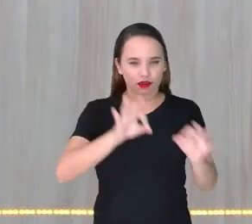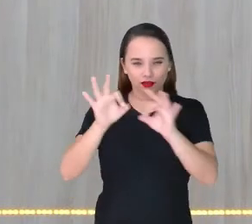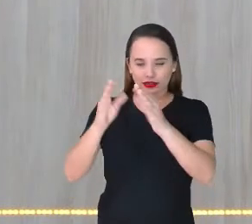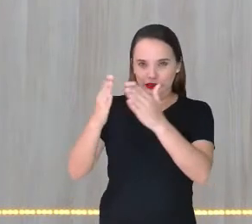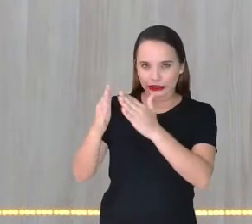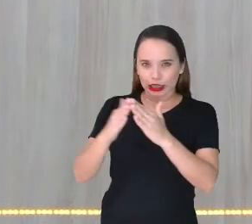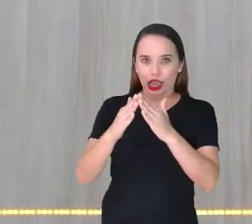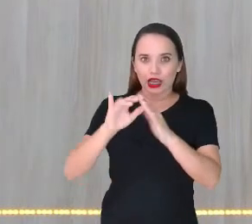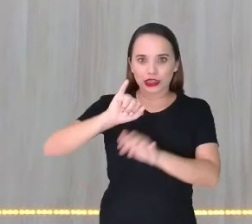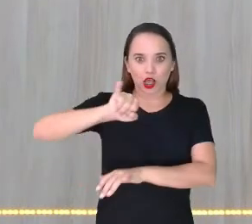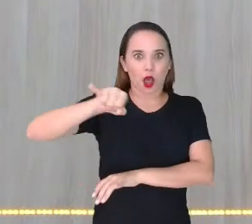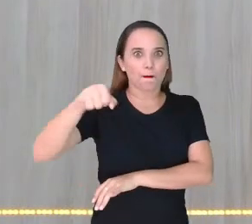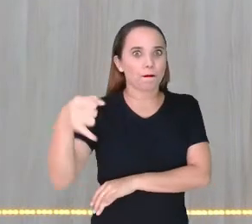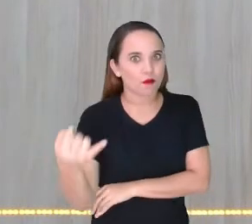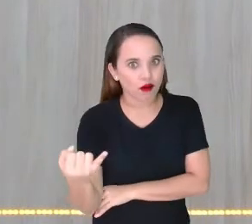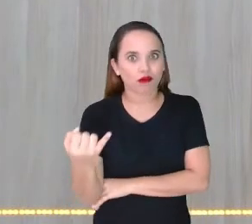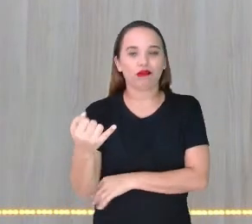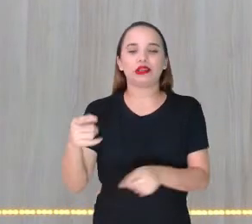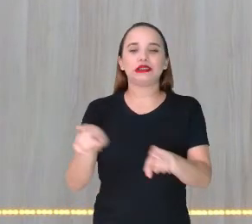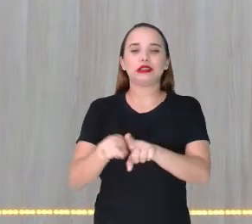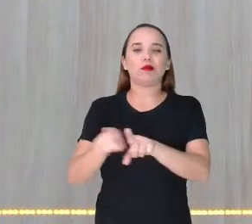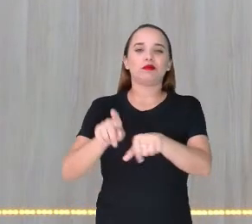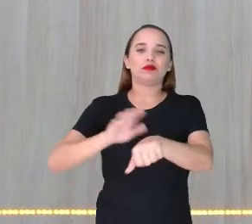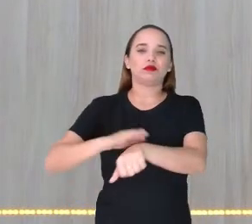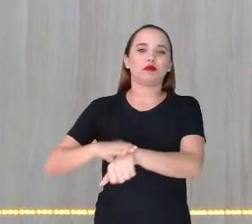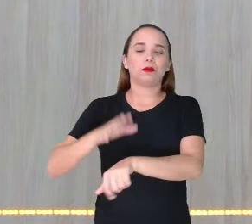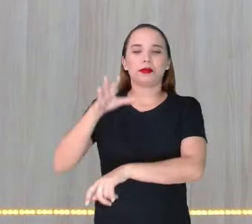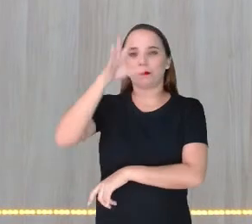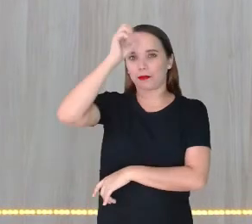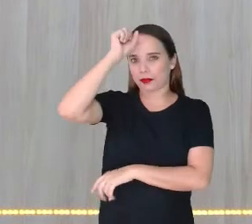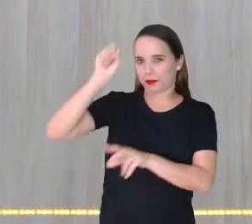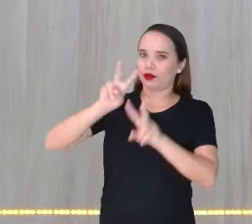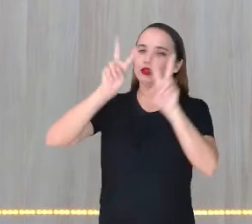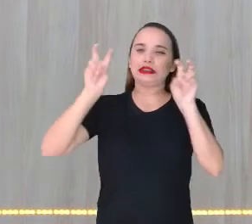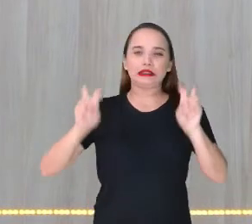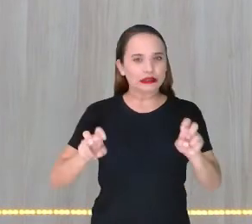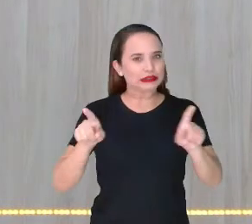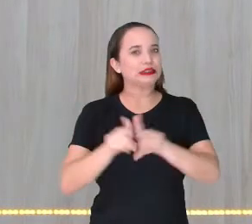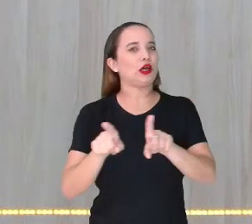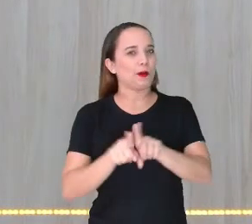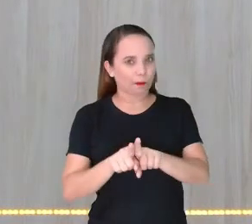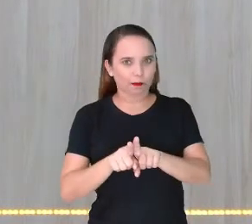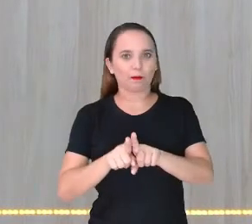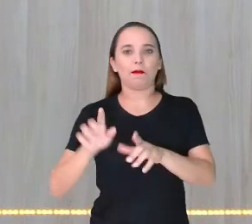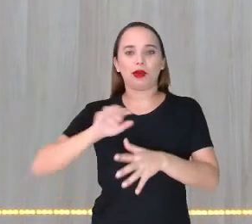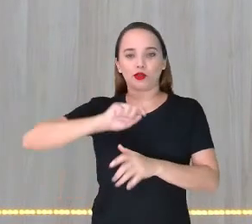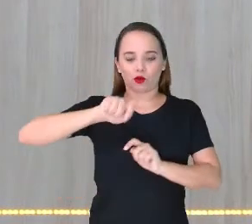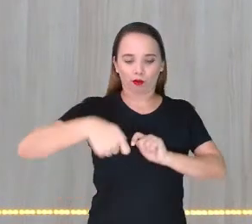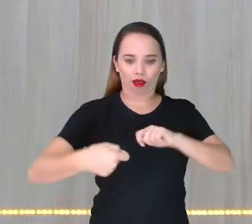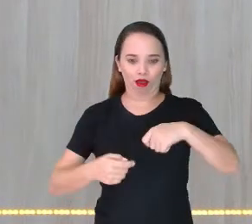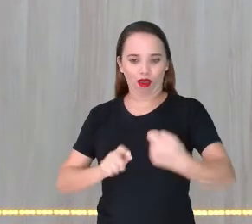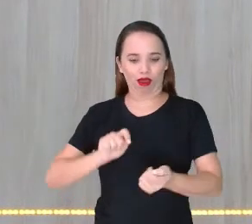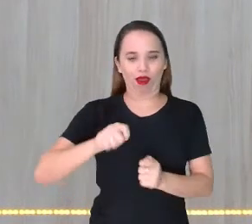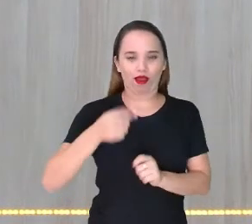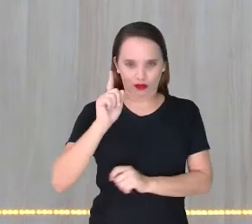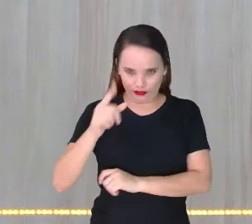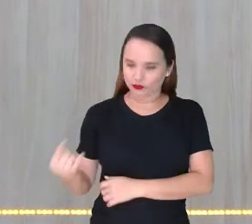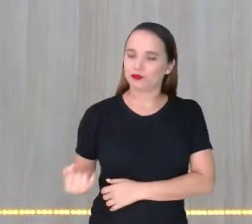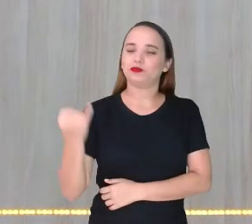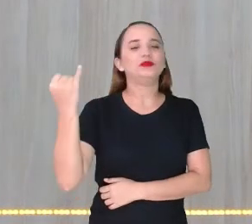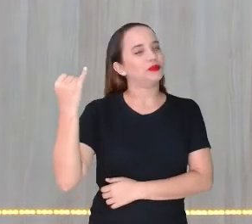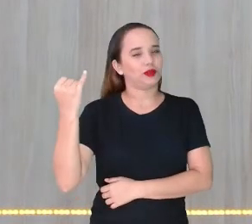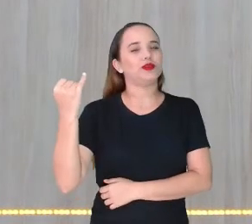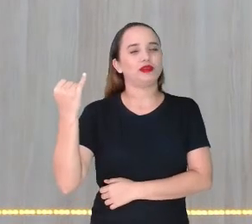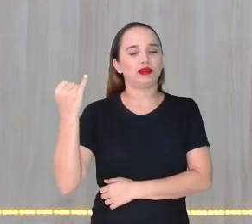aproveita esse momento, né, para também aprender um pouco sobre os sinais aí que Brielle está fazendo para vocês. É muito importante que